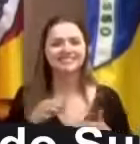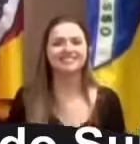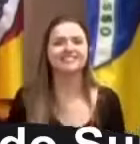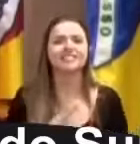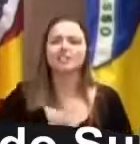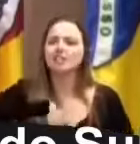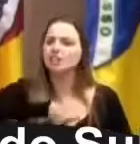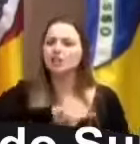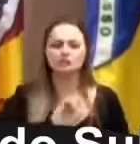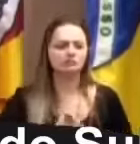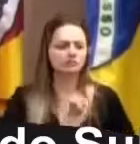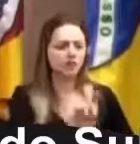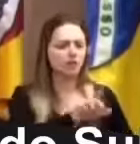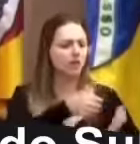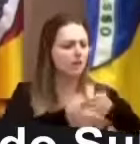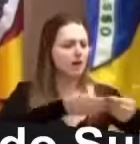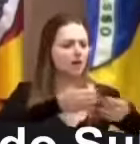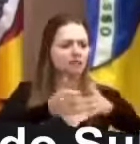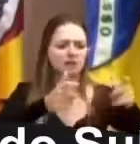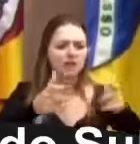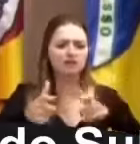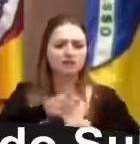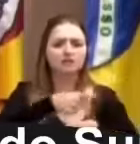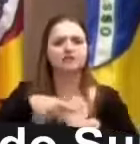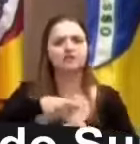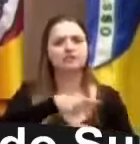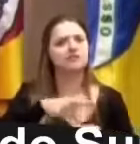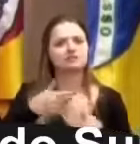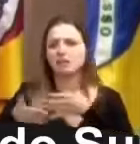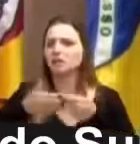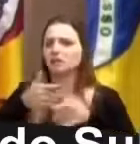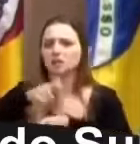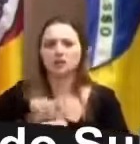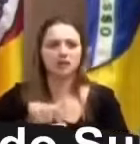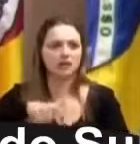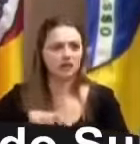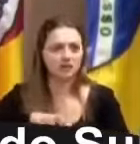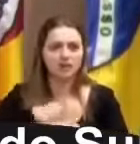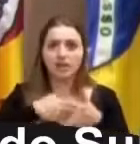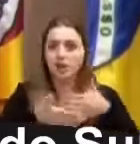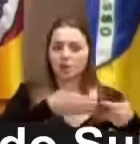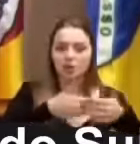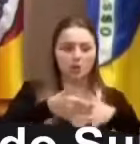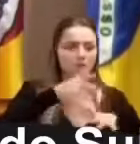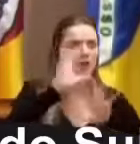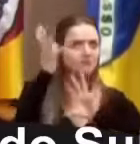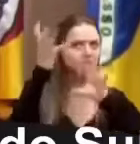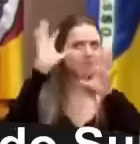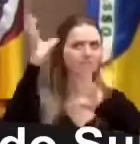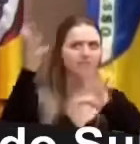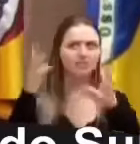vamos para qualquer lugar desse país, a qualquer hora, a qualquer tempo.